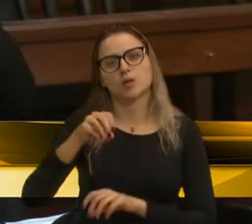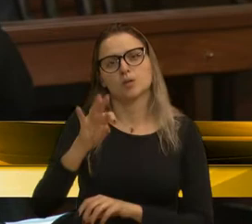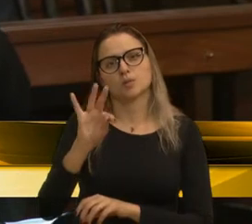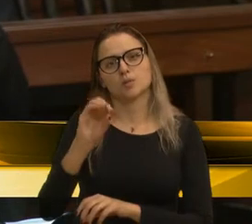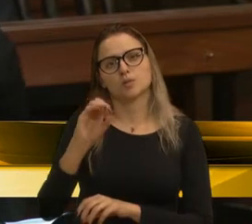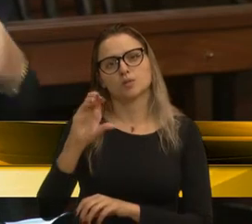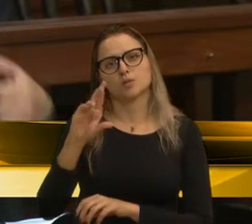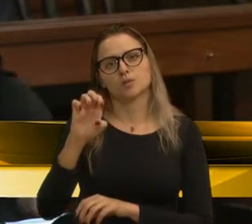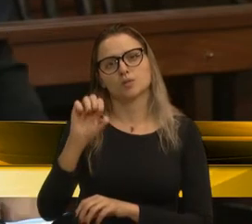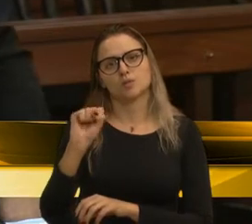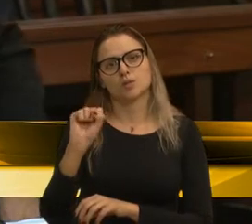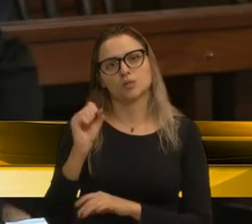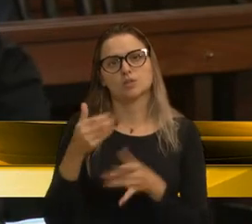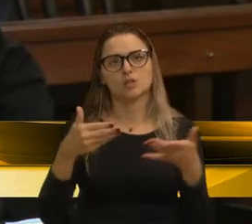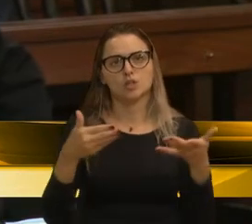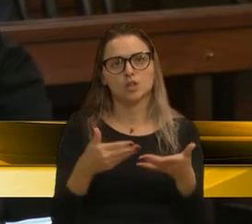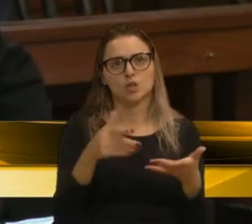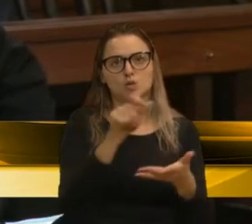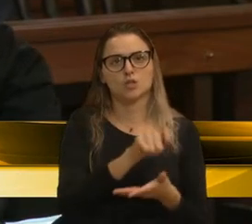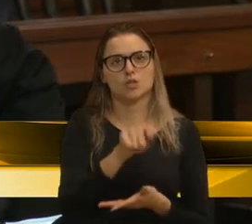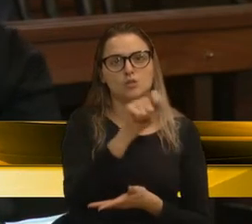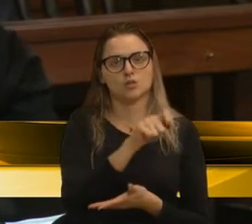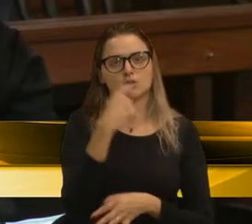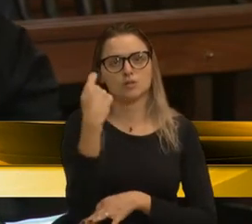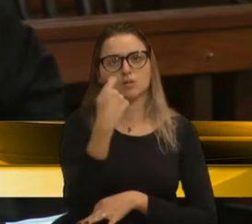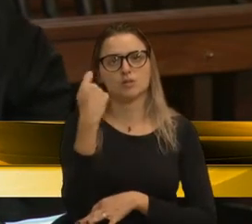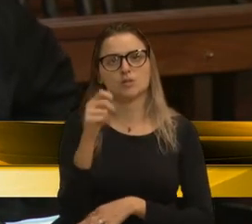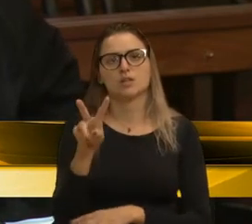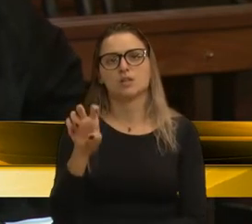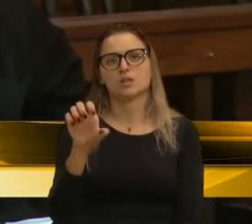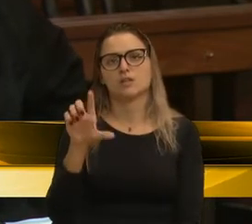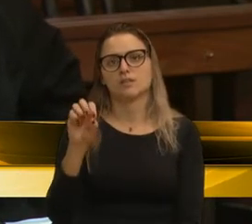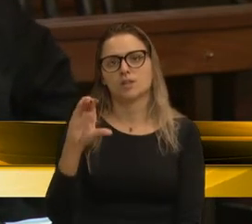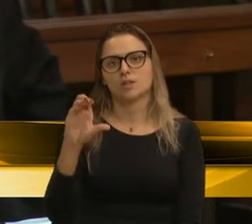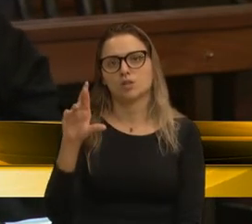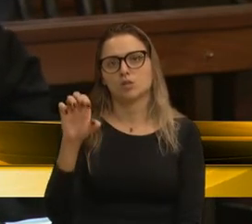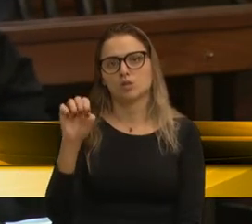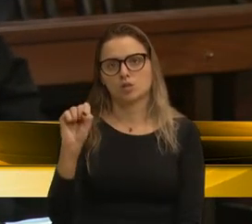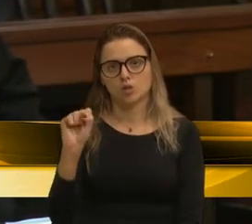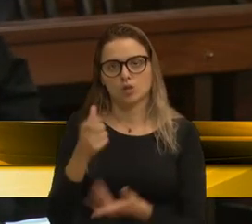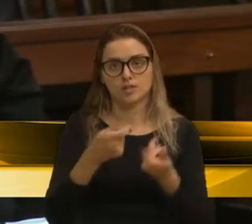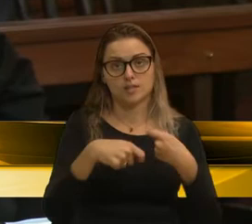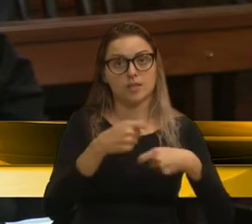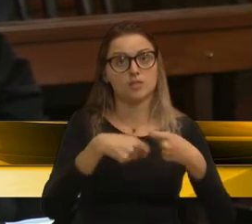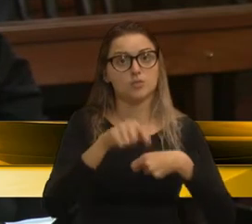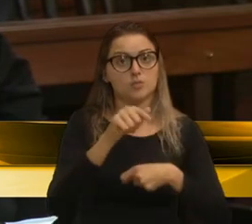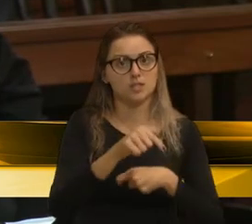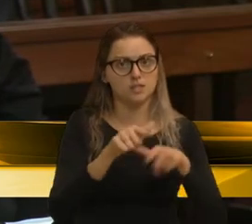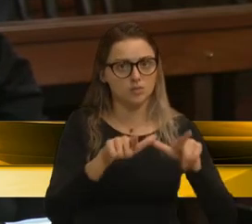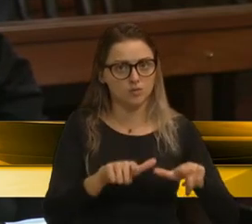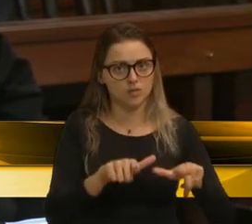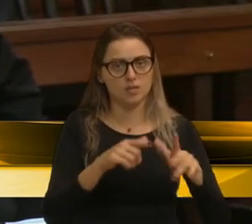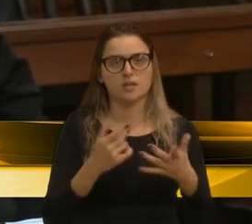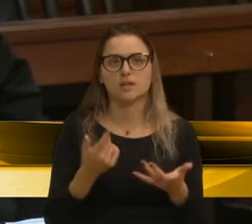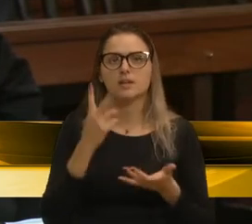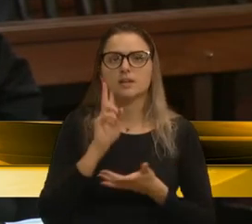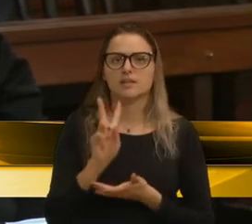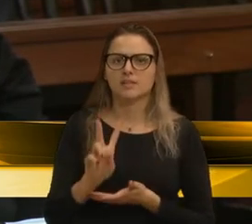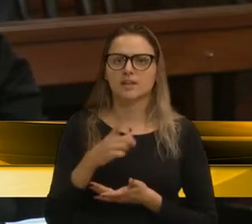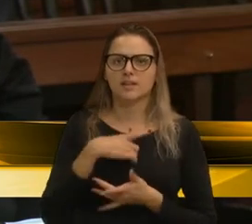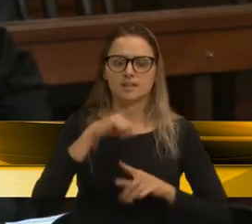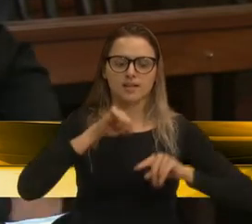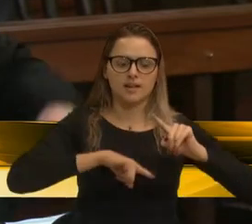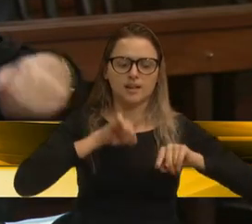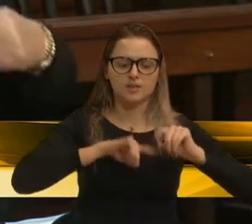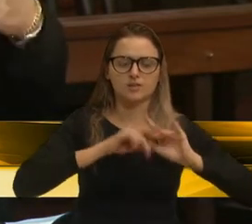hoje dirigida pela Associação Caxiense de Velocross. Veja-se que nós temos atividades